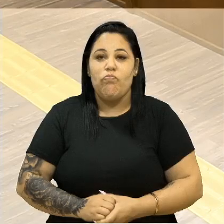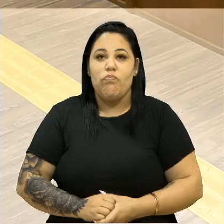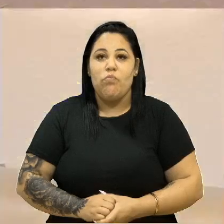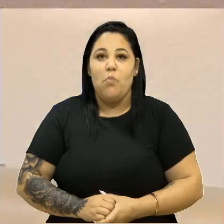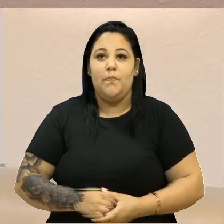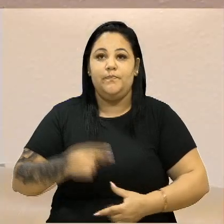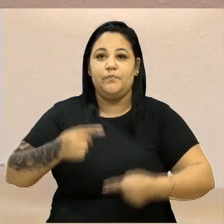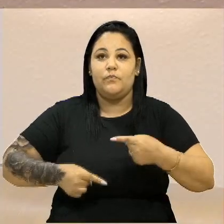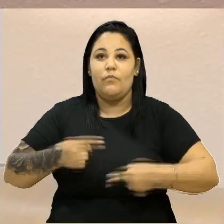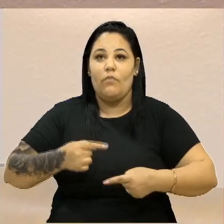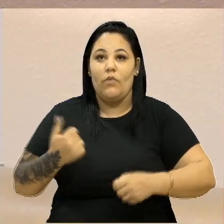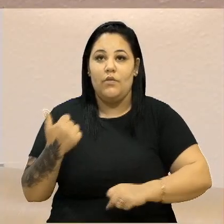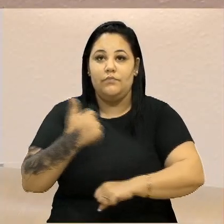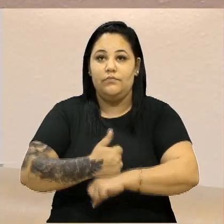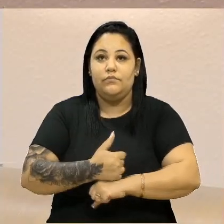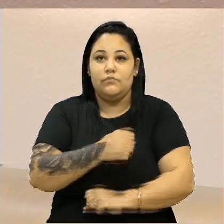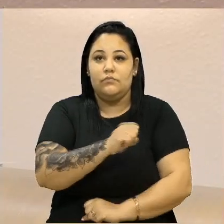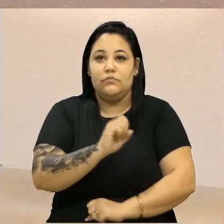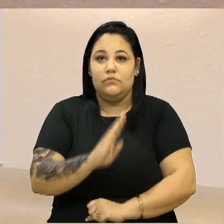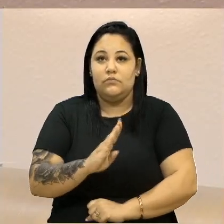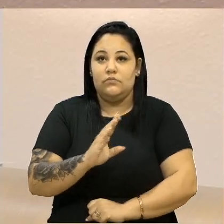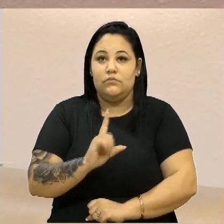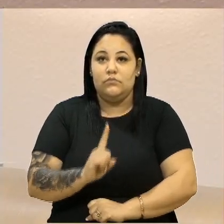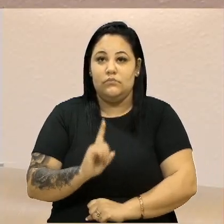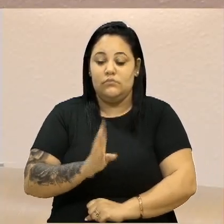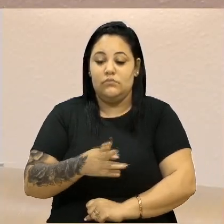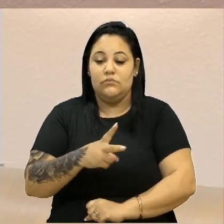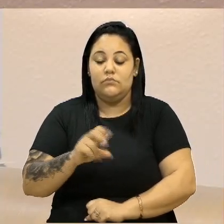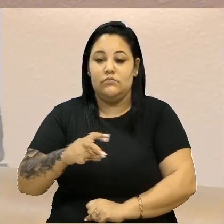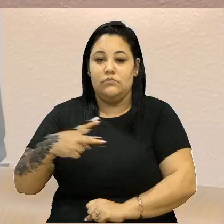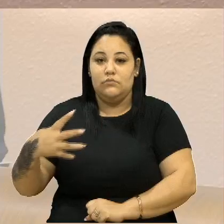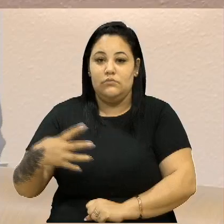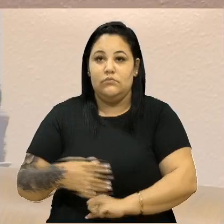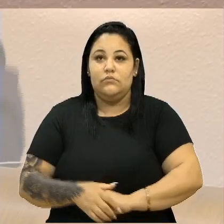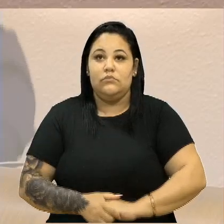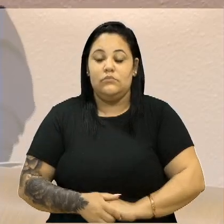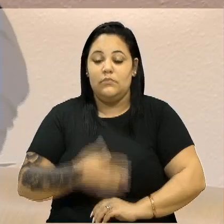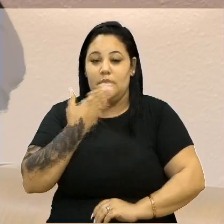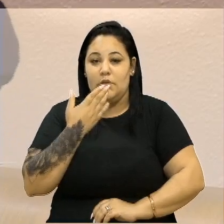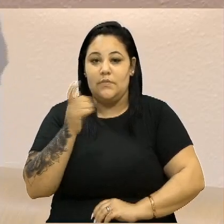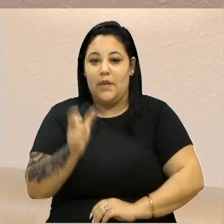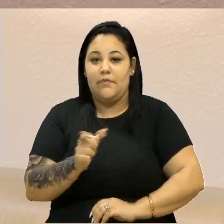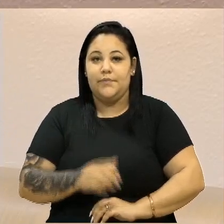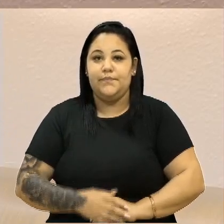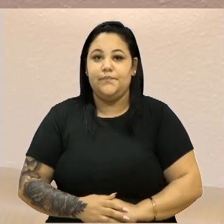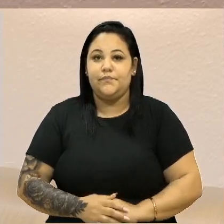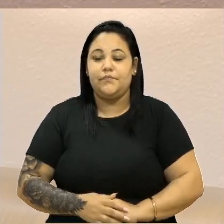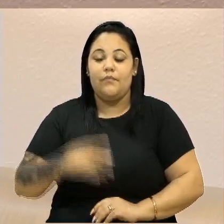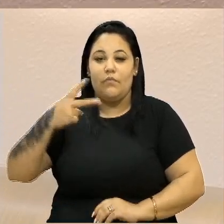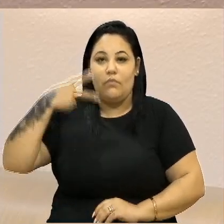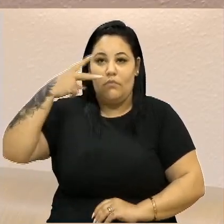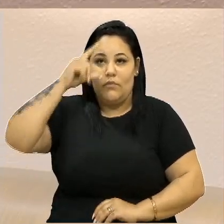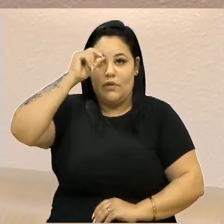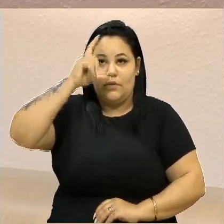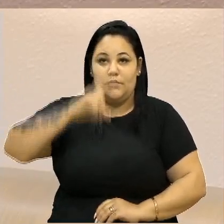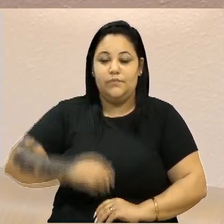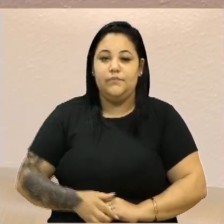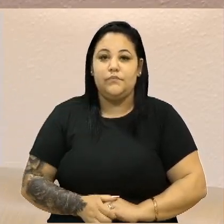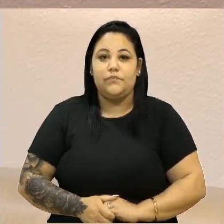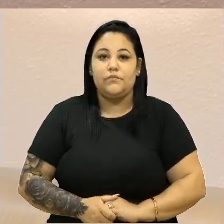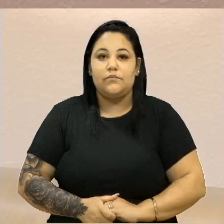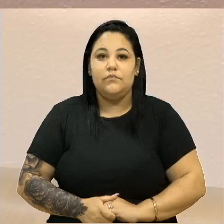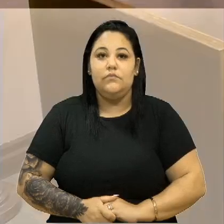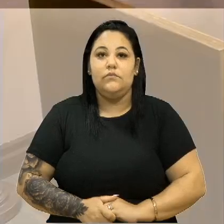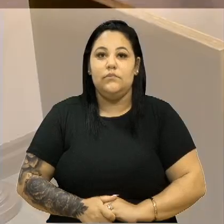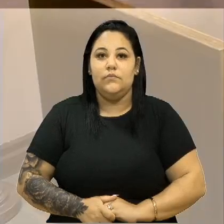Em discussão, substitutivo SB1/2024. Peço a palavra. Com a palavra, vereador Scalco.